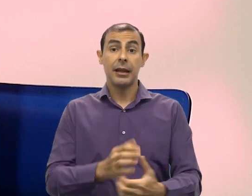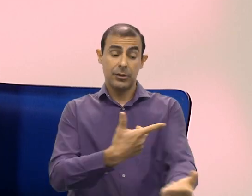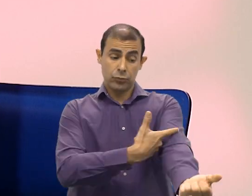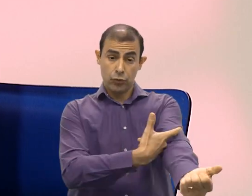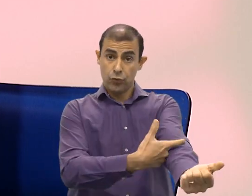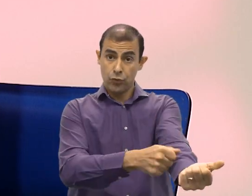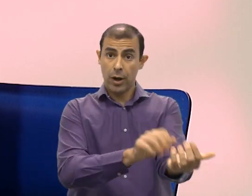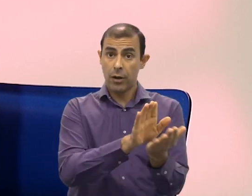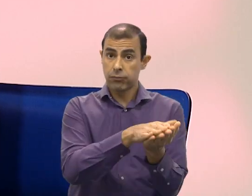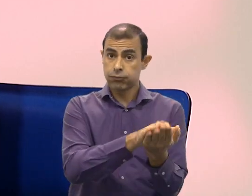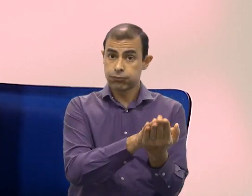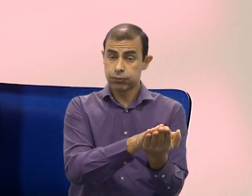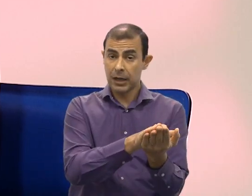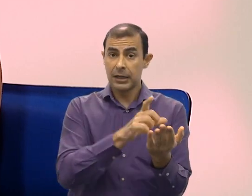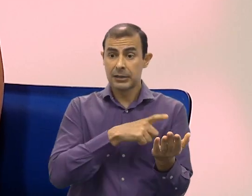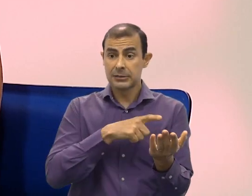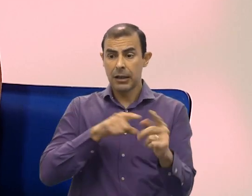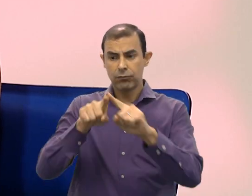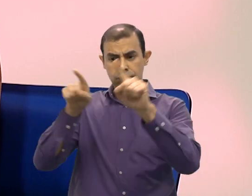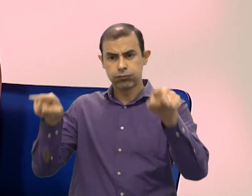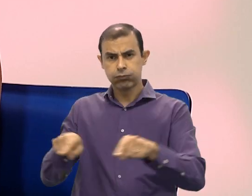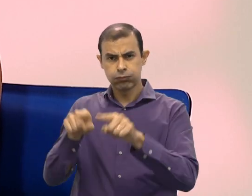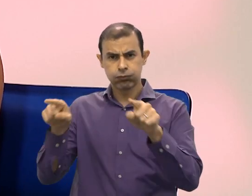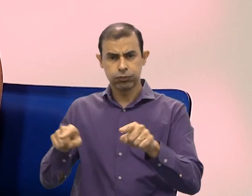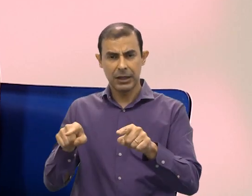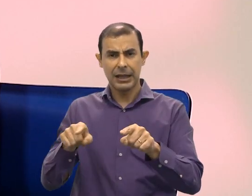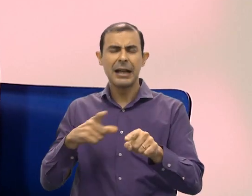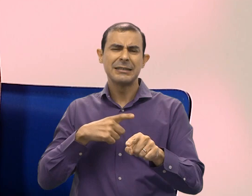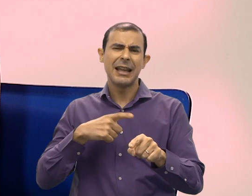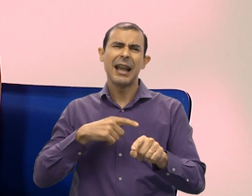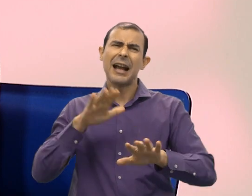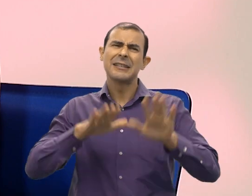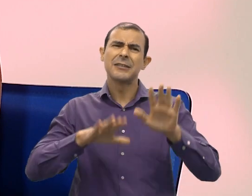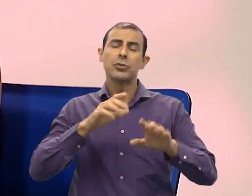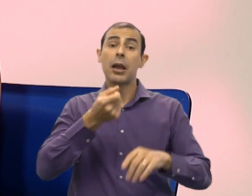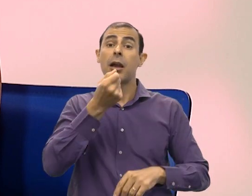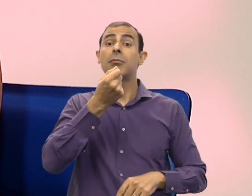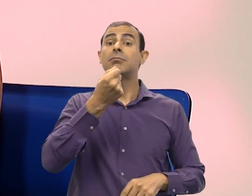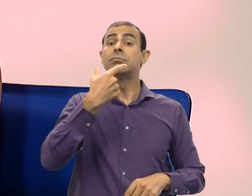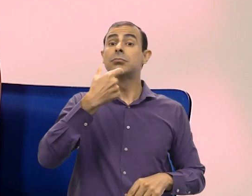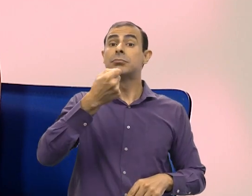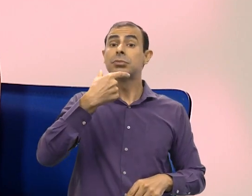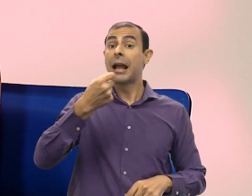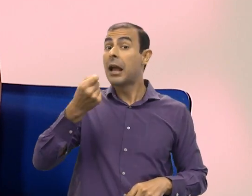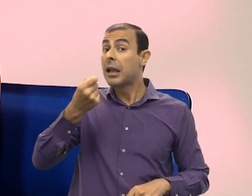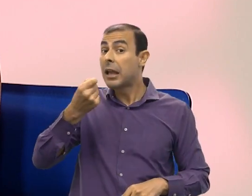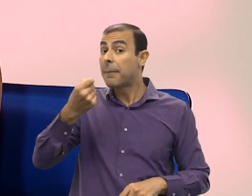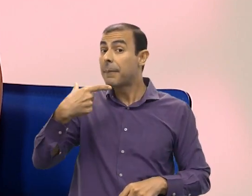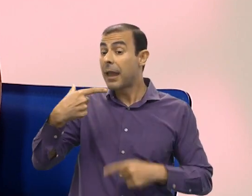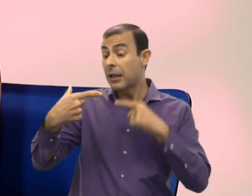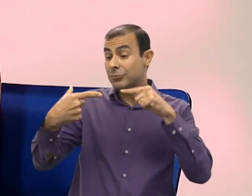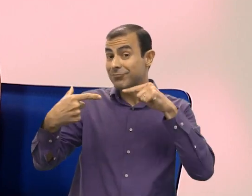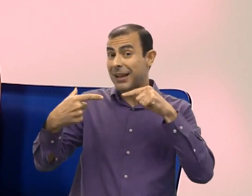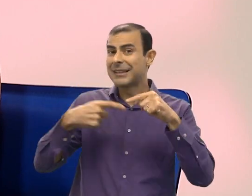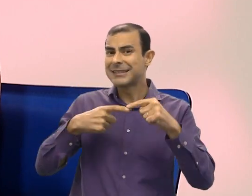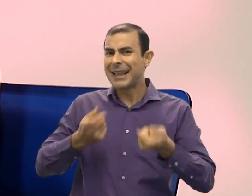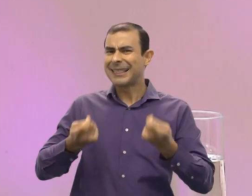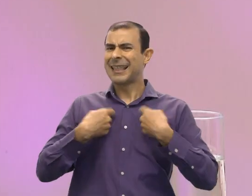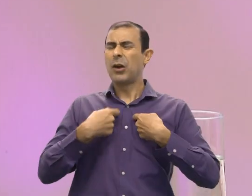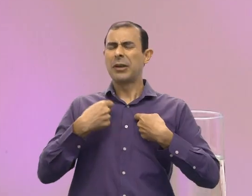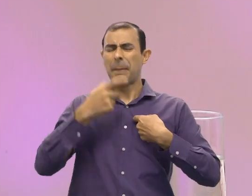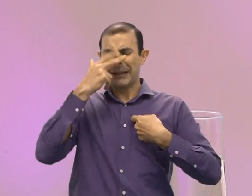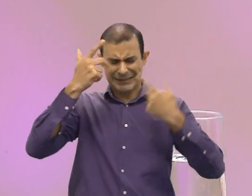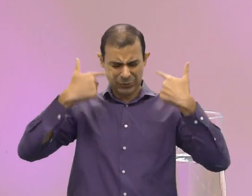por aférese, o medicamento causa um incômodo no corpo, uma dor, como se fosse estado